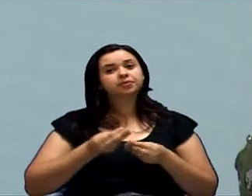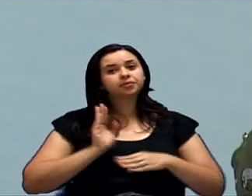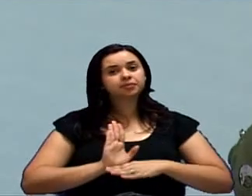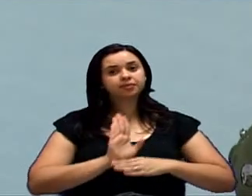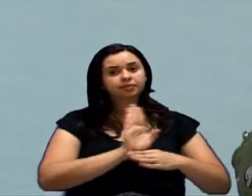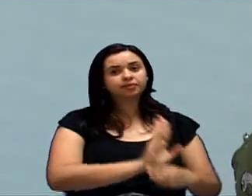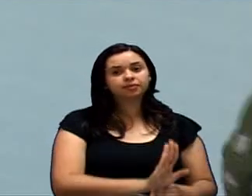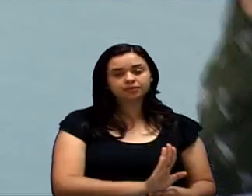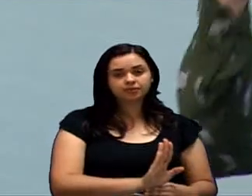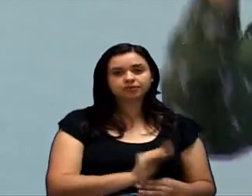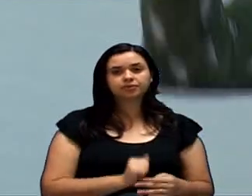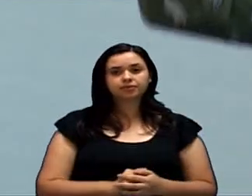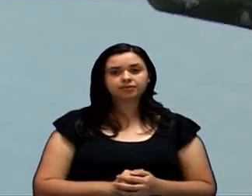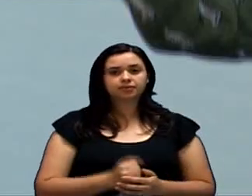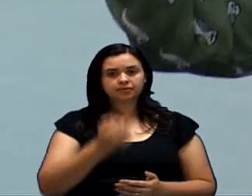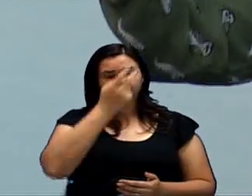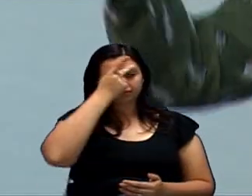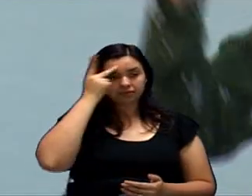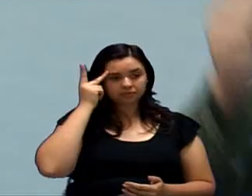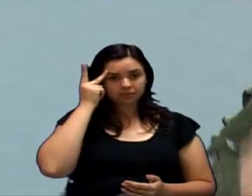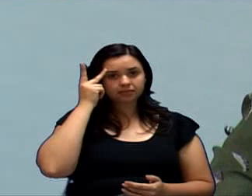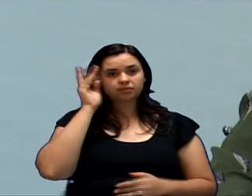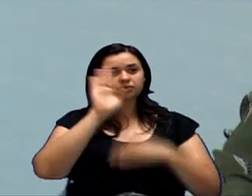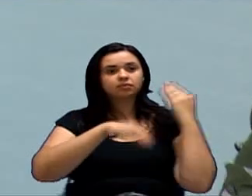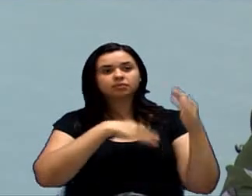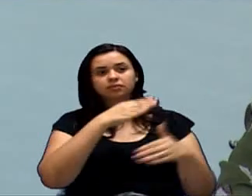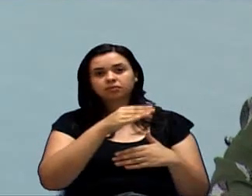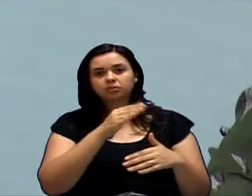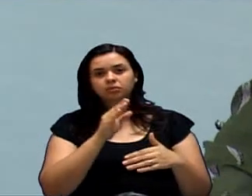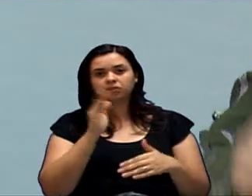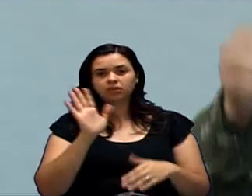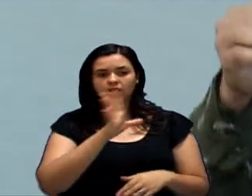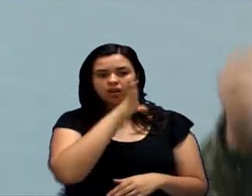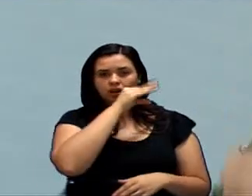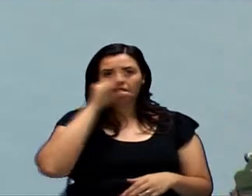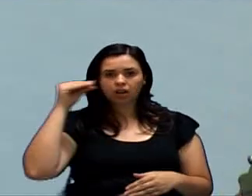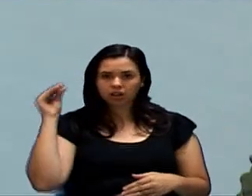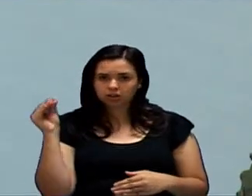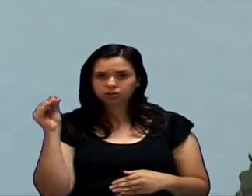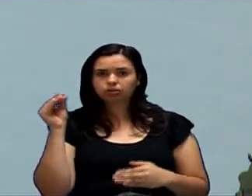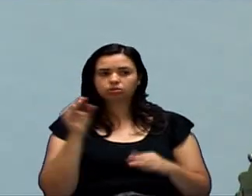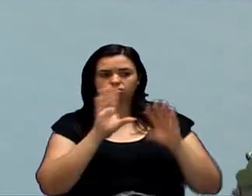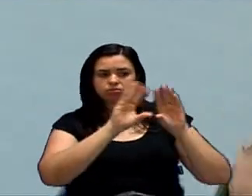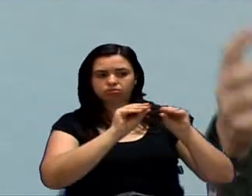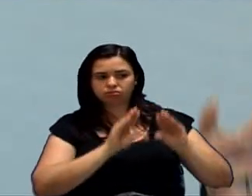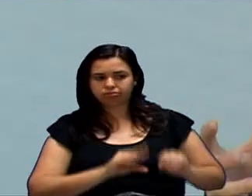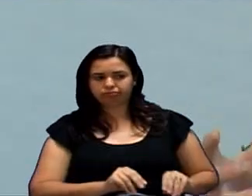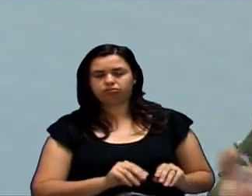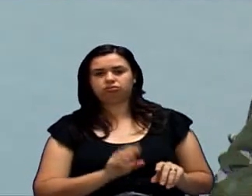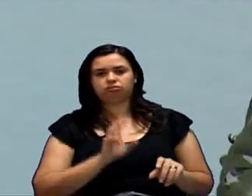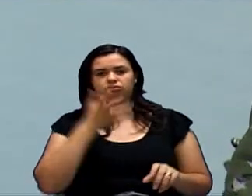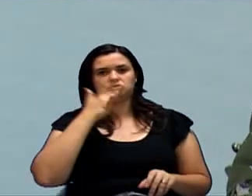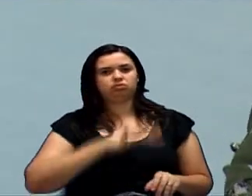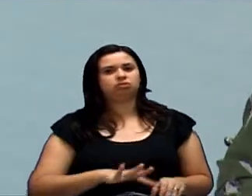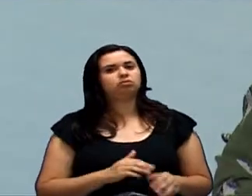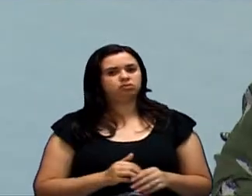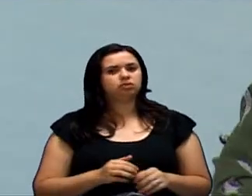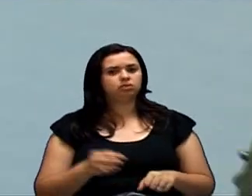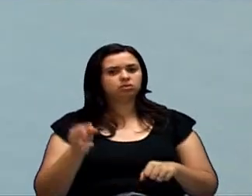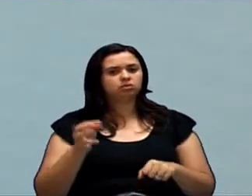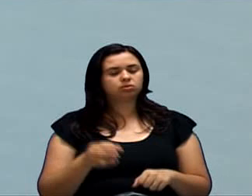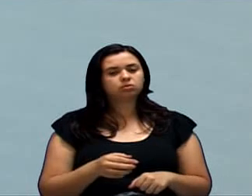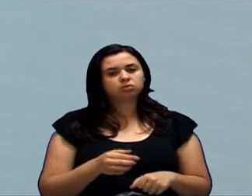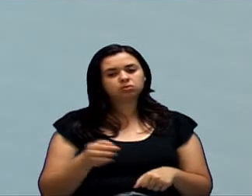ajudar a que a pessoa não se torne um adulto pedófilo. Então, é um distúrbio psiquiátrico. Sim. Então, isso a